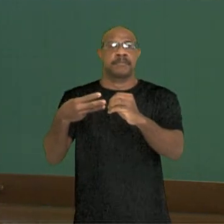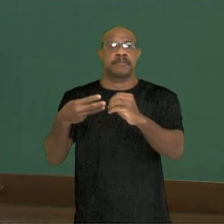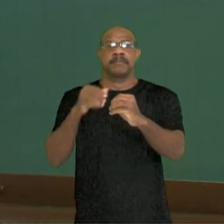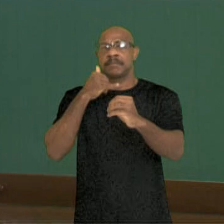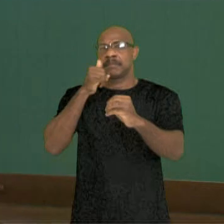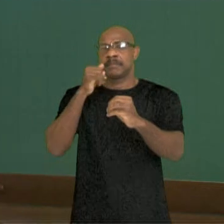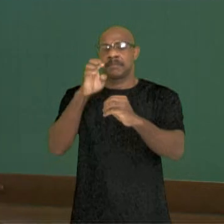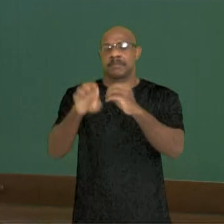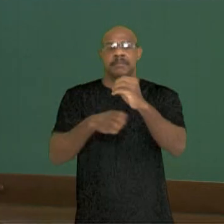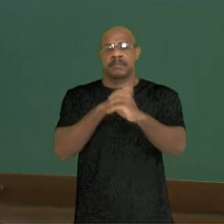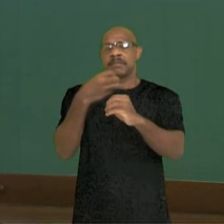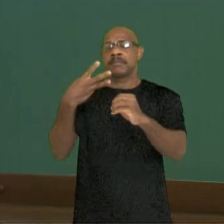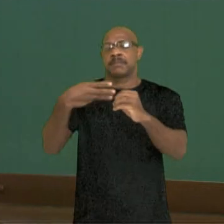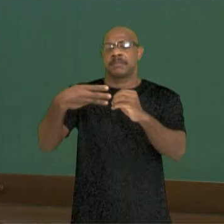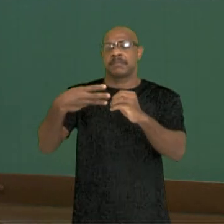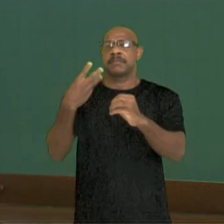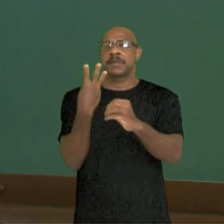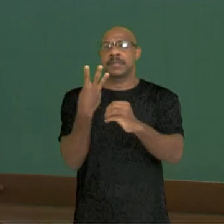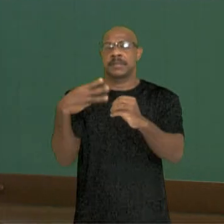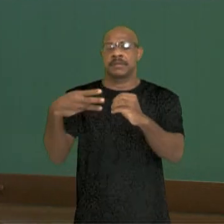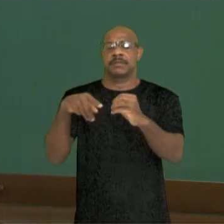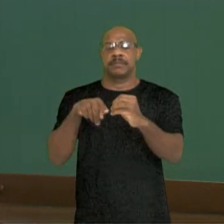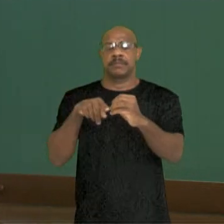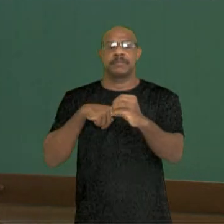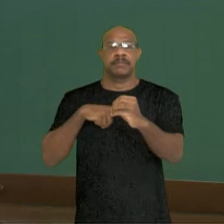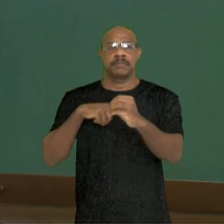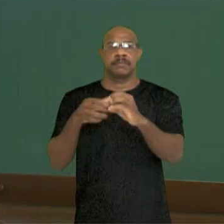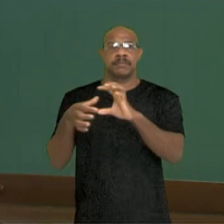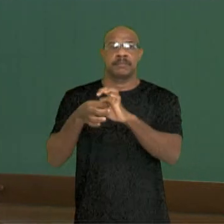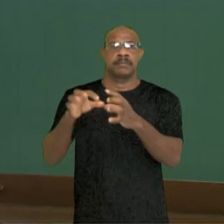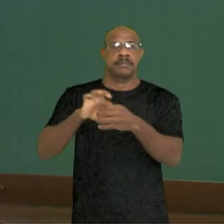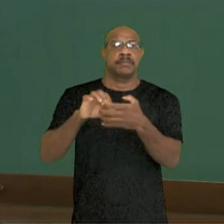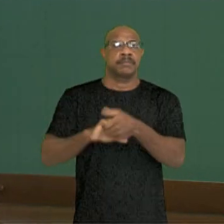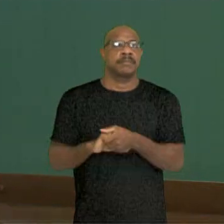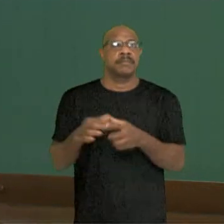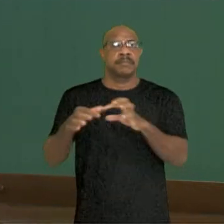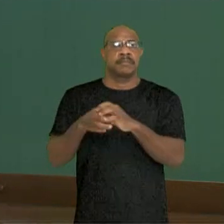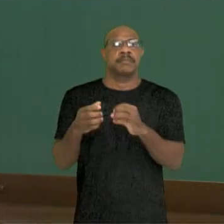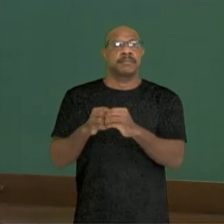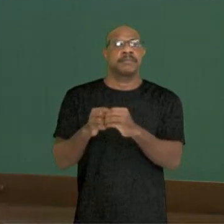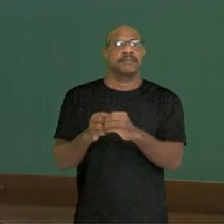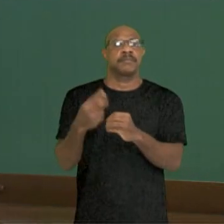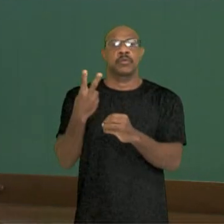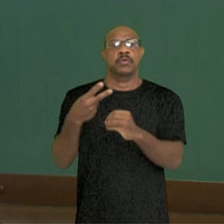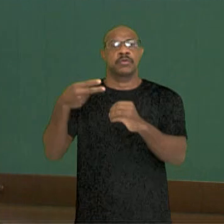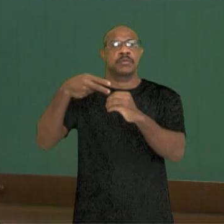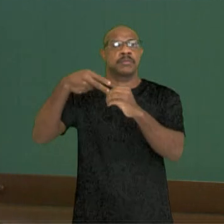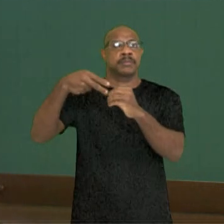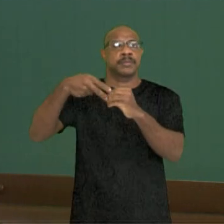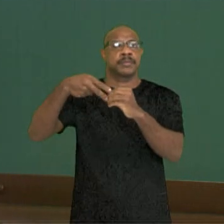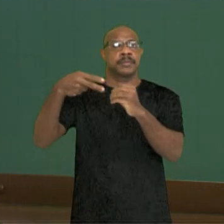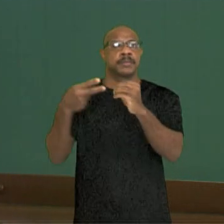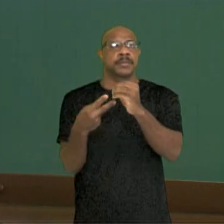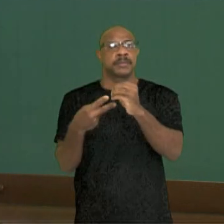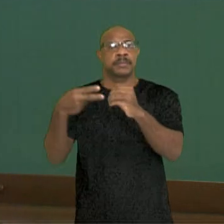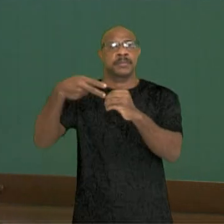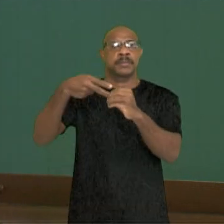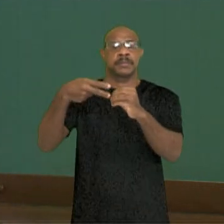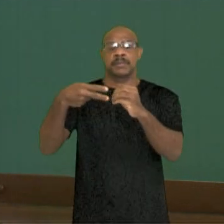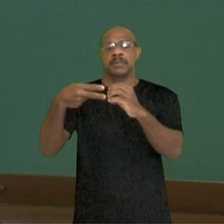sendo compartilhados entre o carbono e o nitrogênio, então uma ligação tripla. Ligação dupla, 2 pares de elétrons